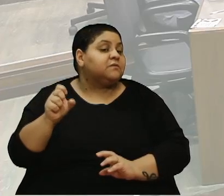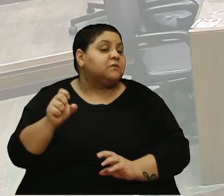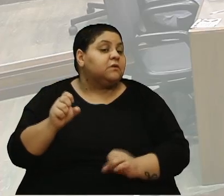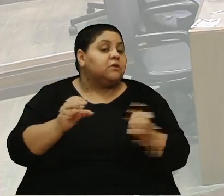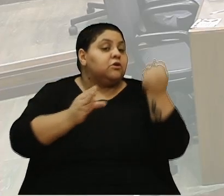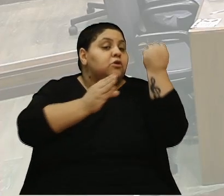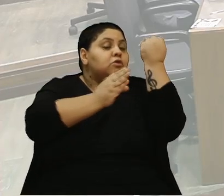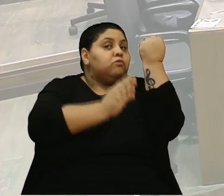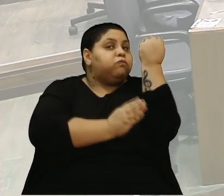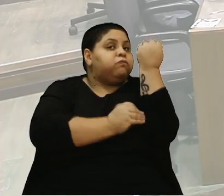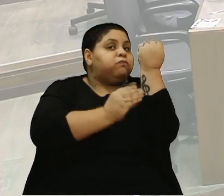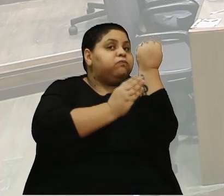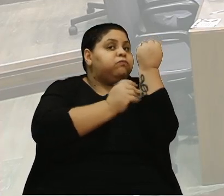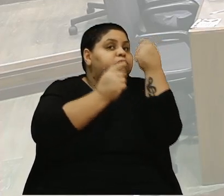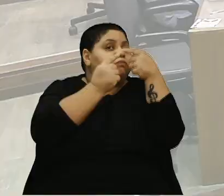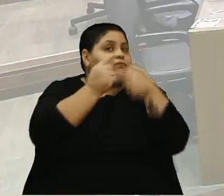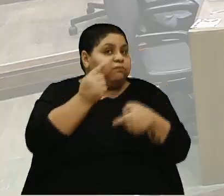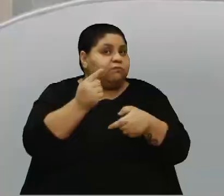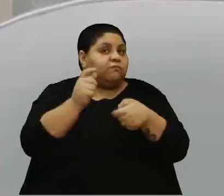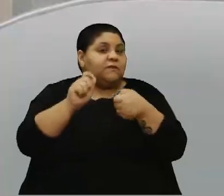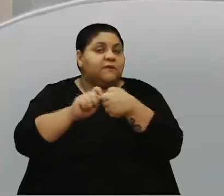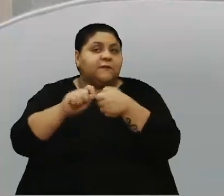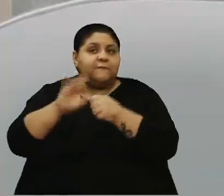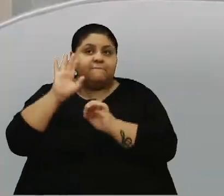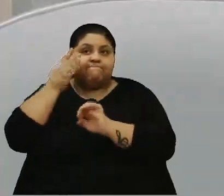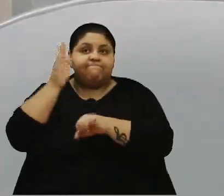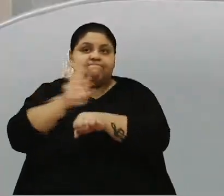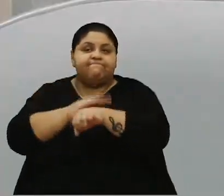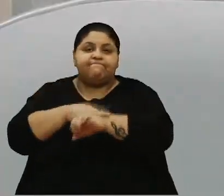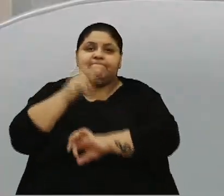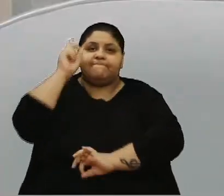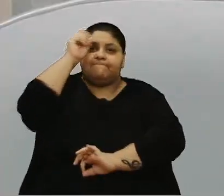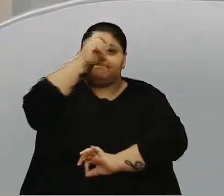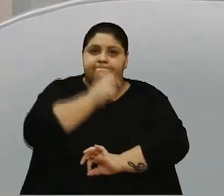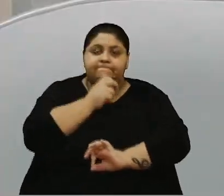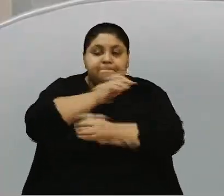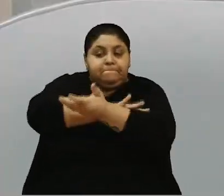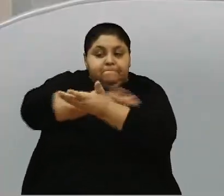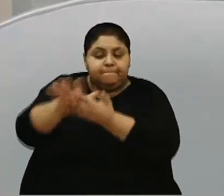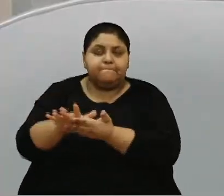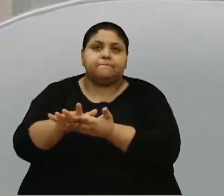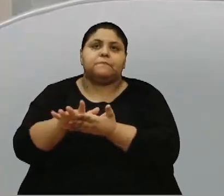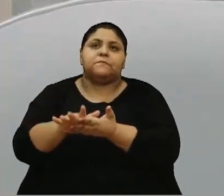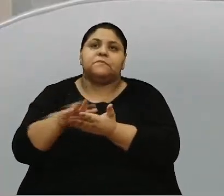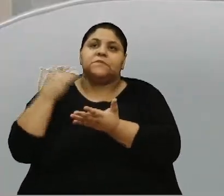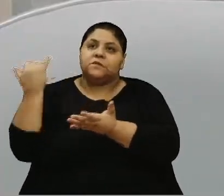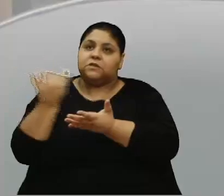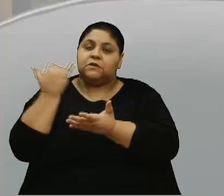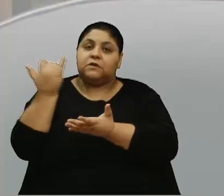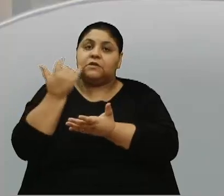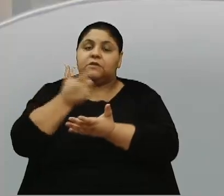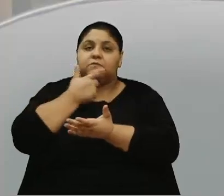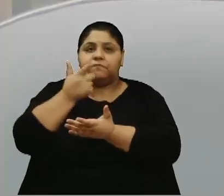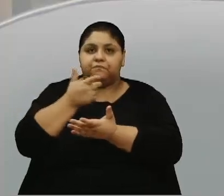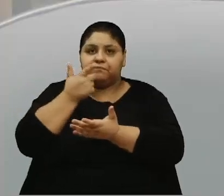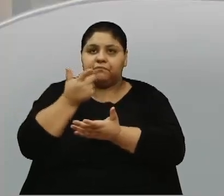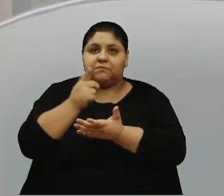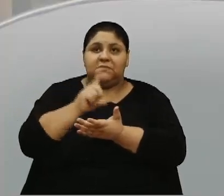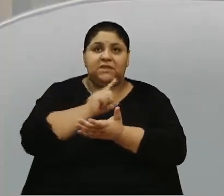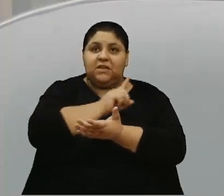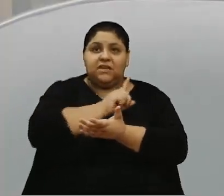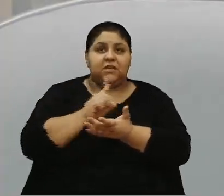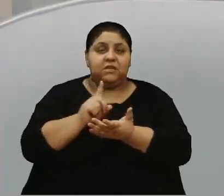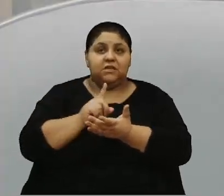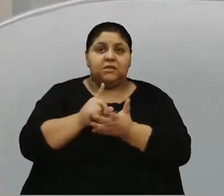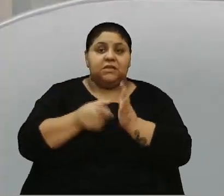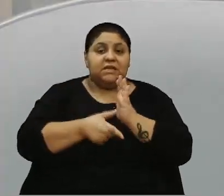desburocratizar e fazer a coisa acontecer num momento tão difícil como esse da calamidade, e é importante a gente ressaltar que não apenas